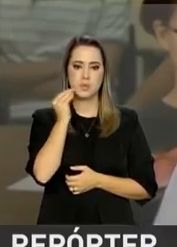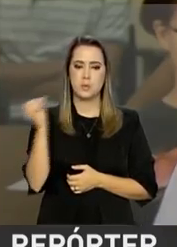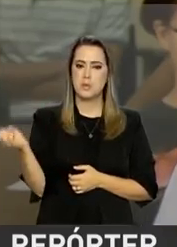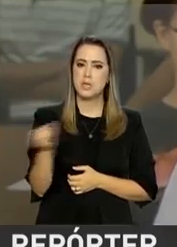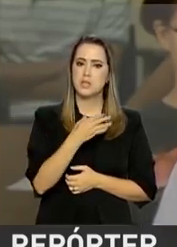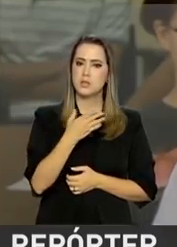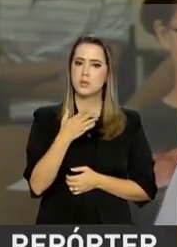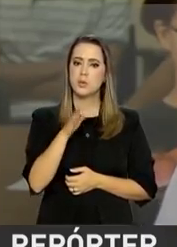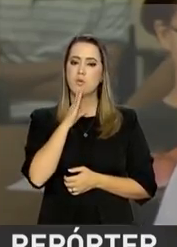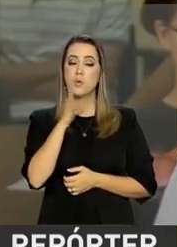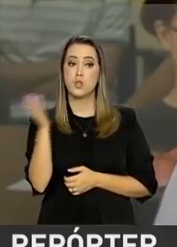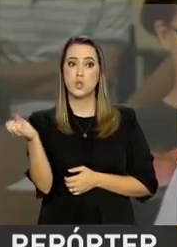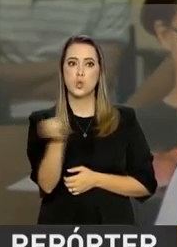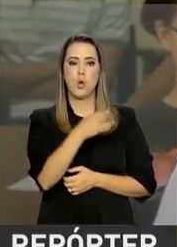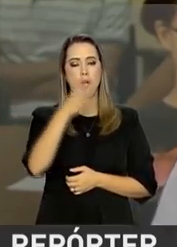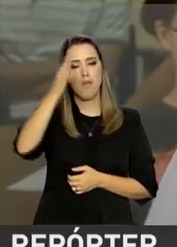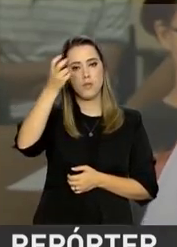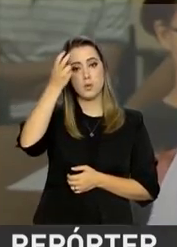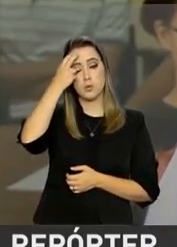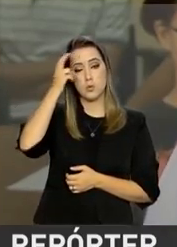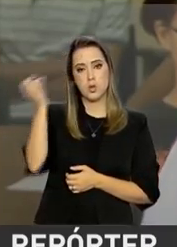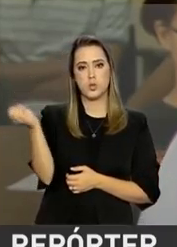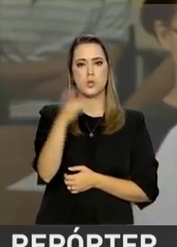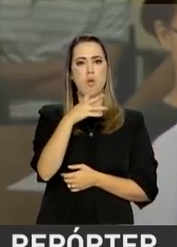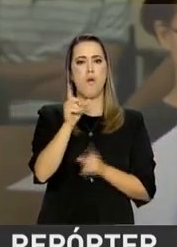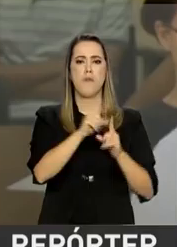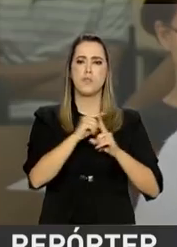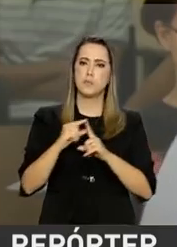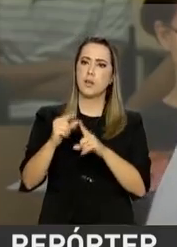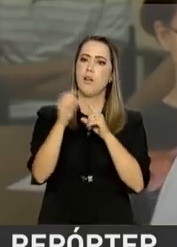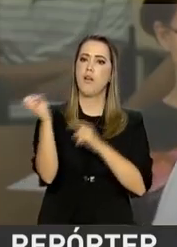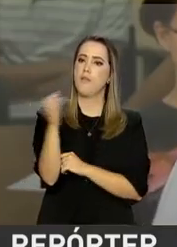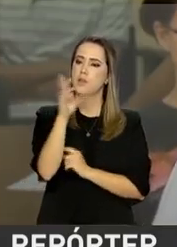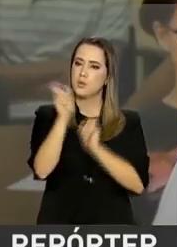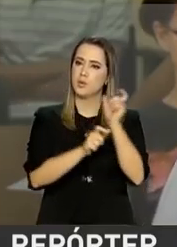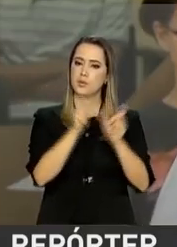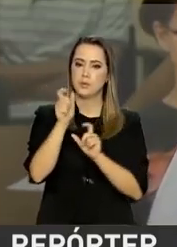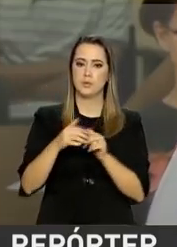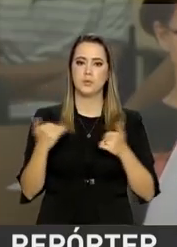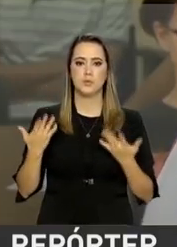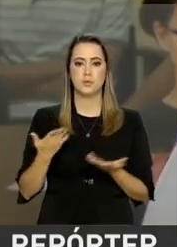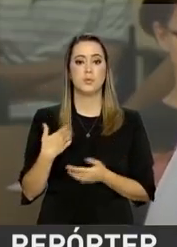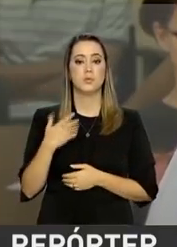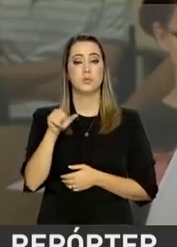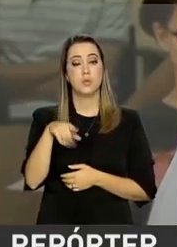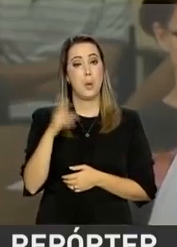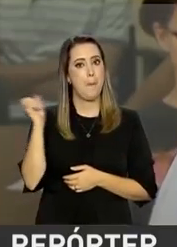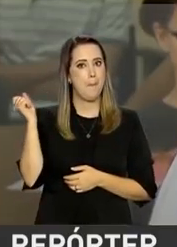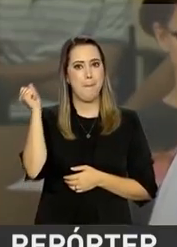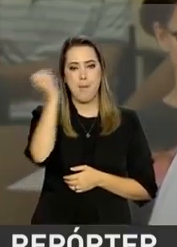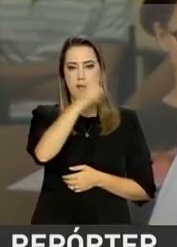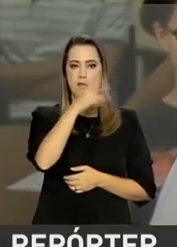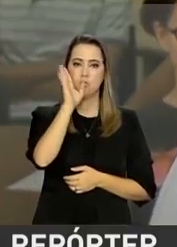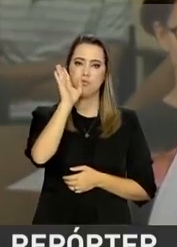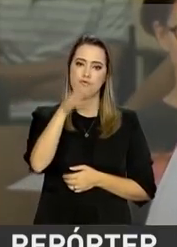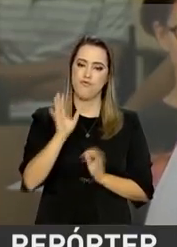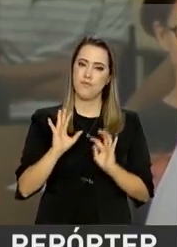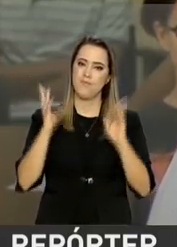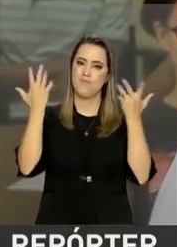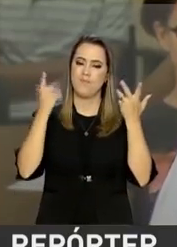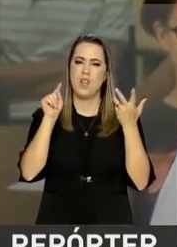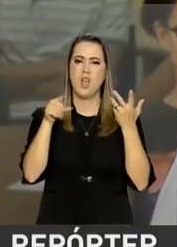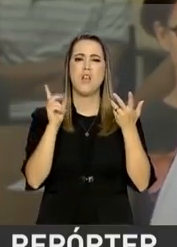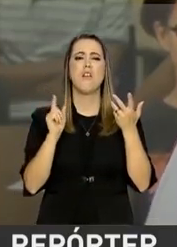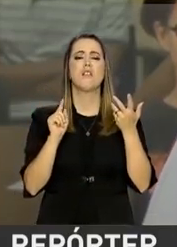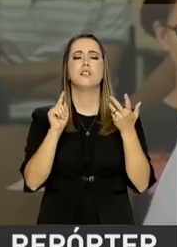inovadora, eu conheci novas culturas, conheci novos vocabulários, novas pessoas. É, para mim, a parte mais difícil de participar de um evento desse